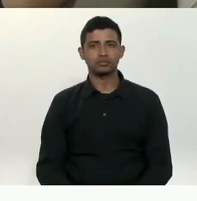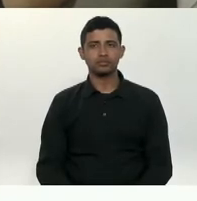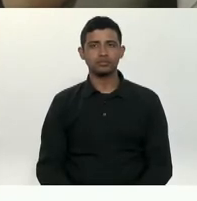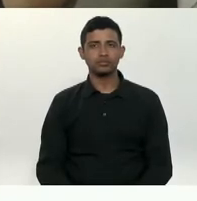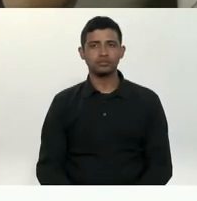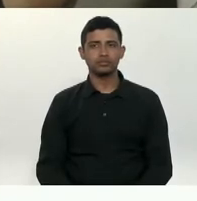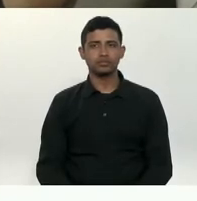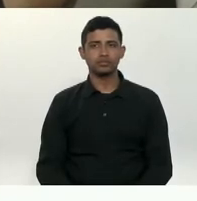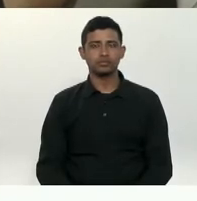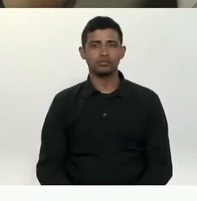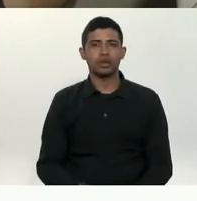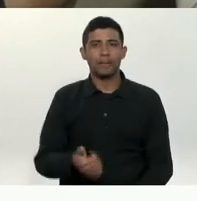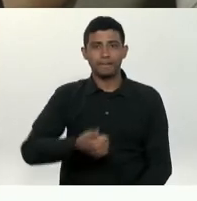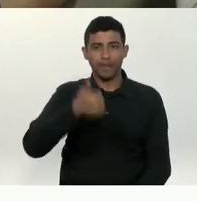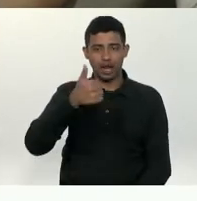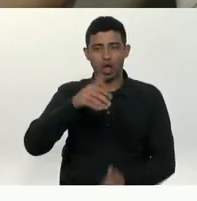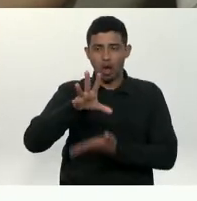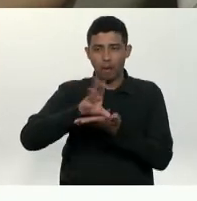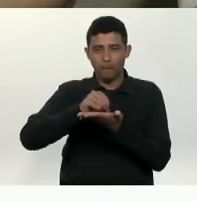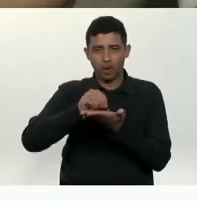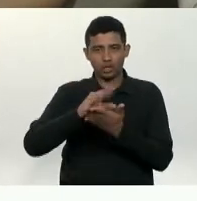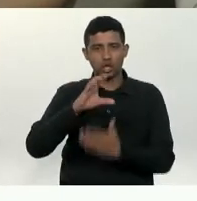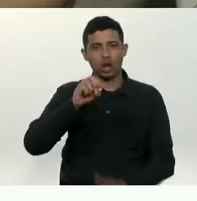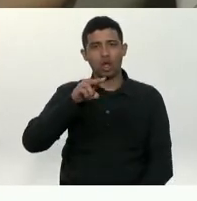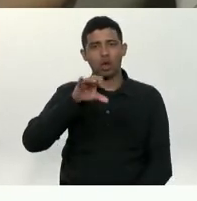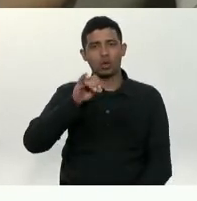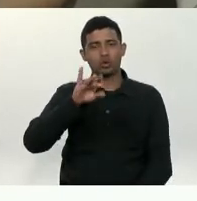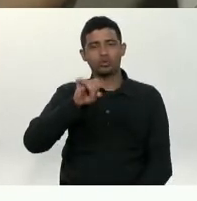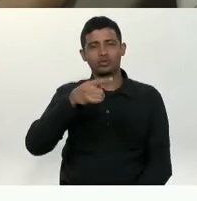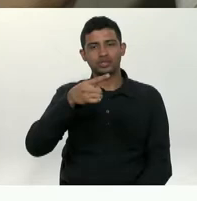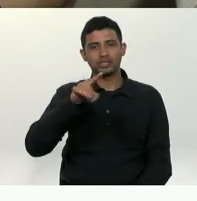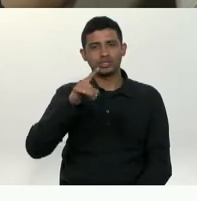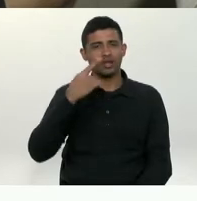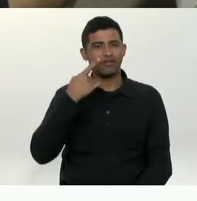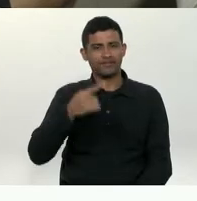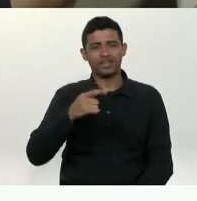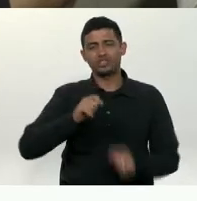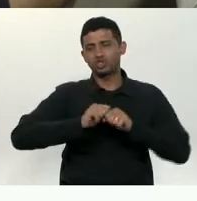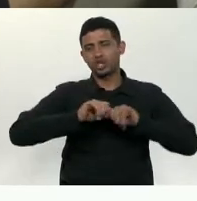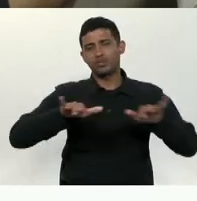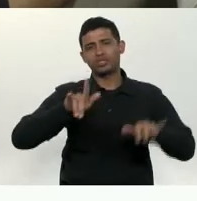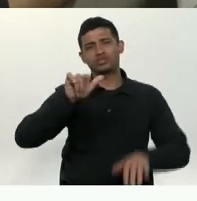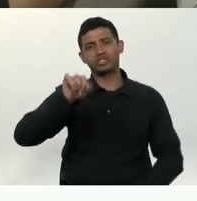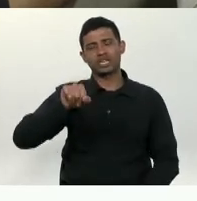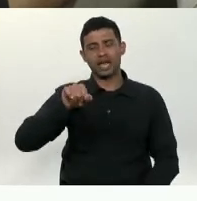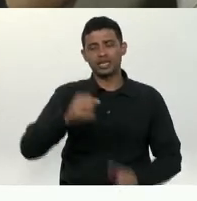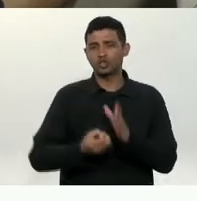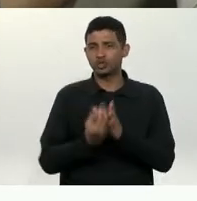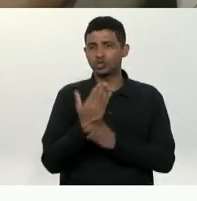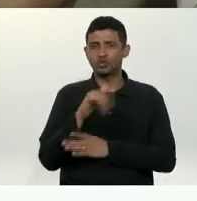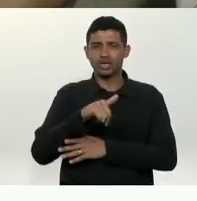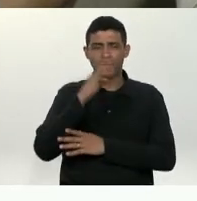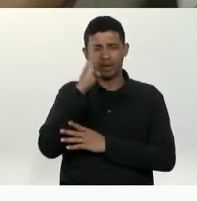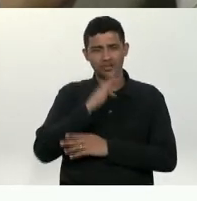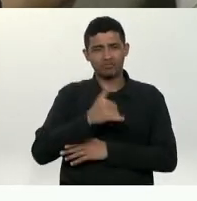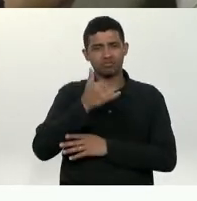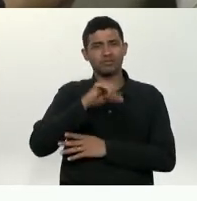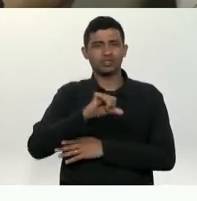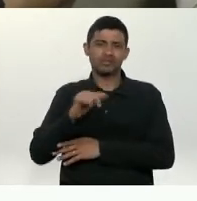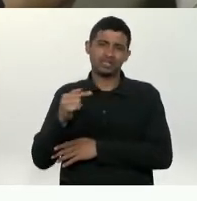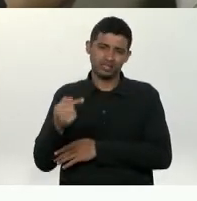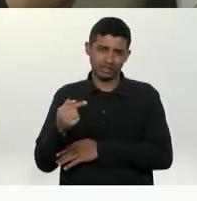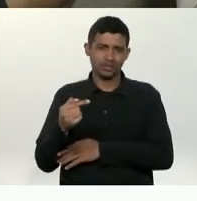o melhor modelo é de concessão. O que acontece é o seguinte: o livre mercado de gás já existe no Brasil desde 1997, né? Só que